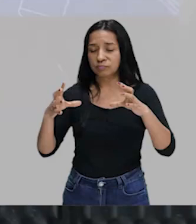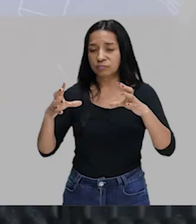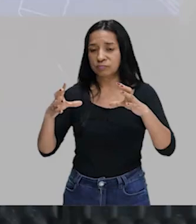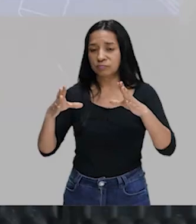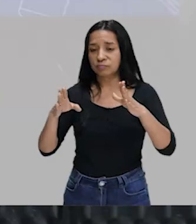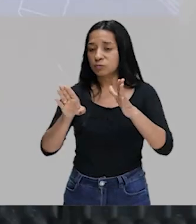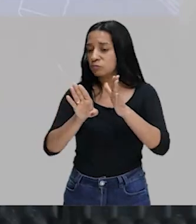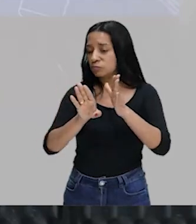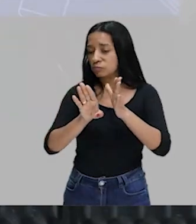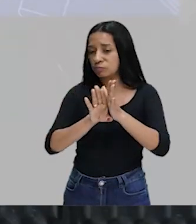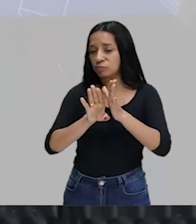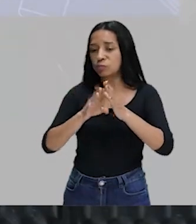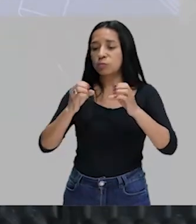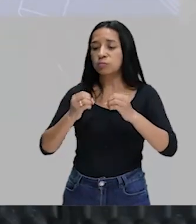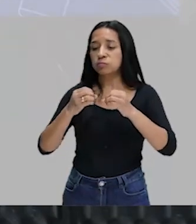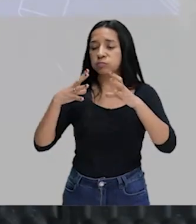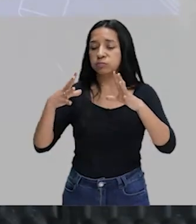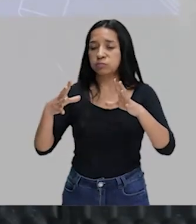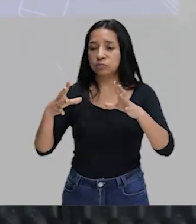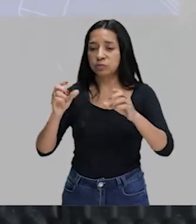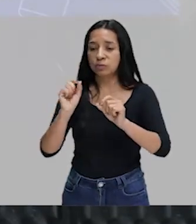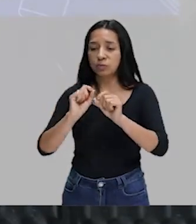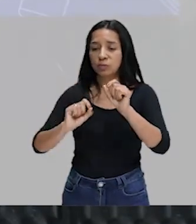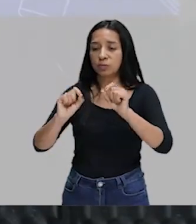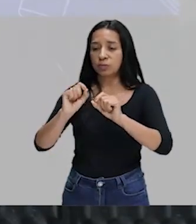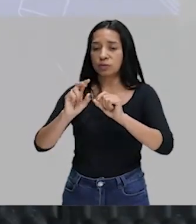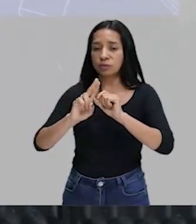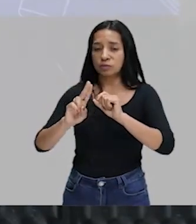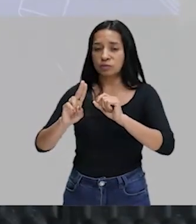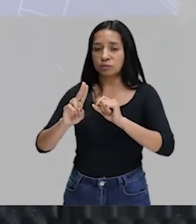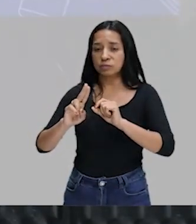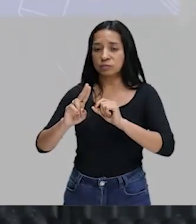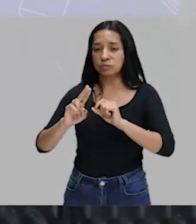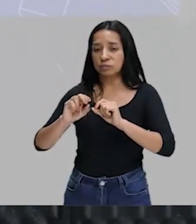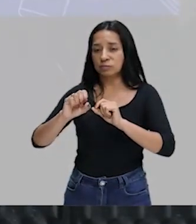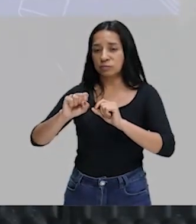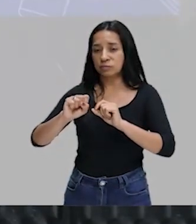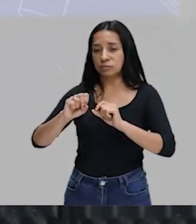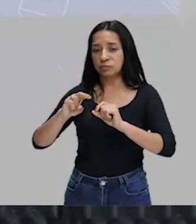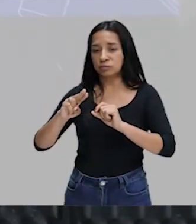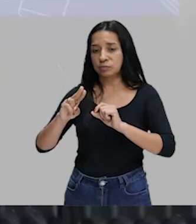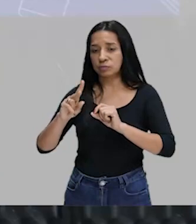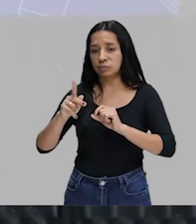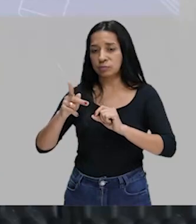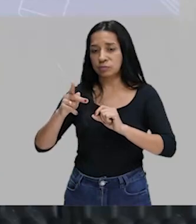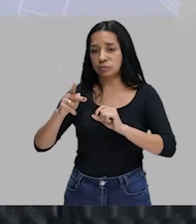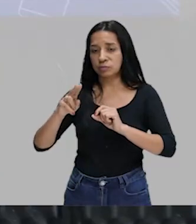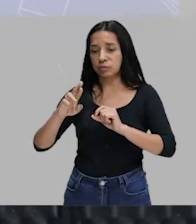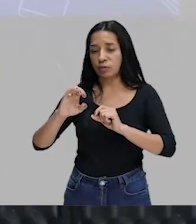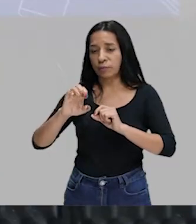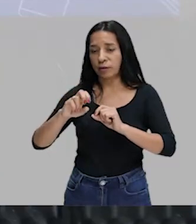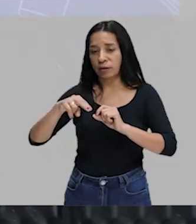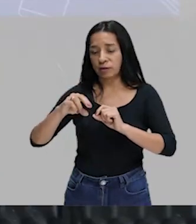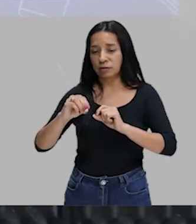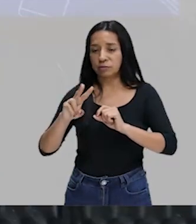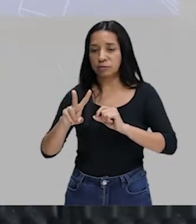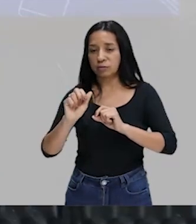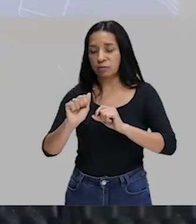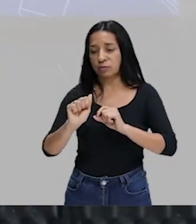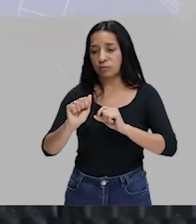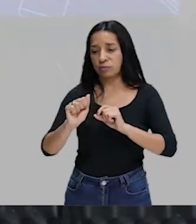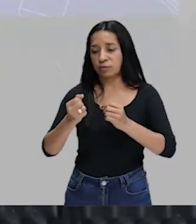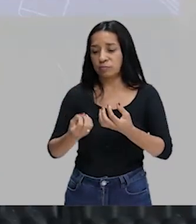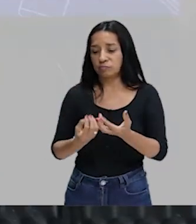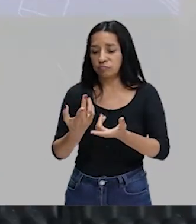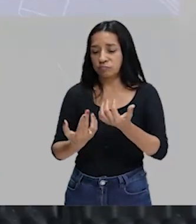a explodir, tá certo? Aquilo que nós chamamos de supernova. Acontece o fenômeno da supernova. Então ele vai ficar super